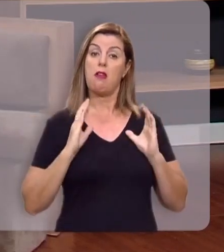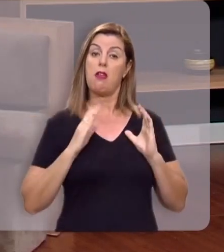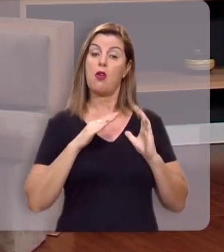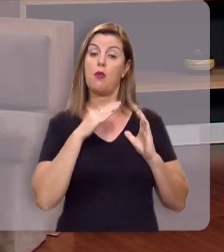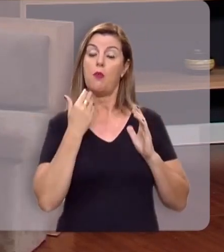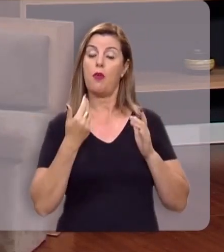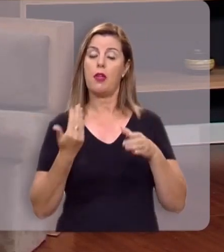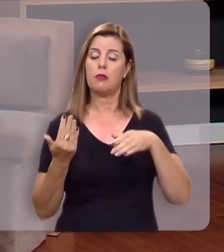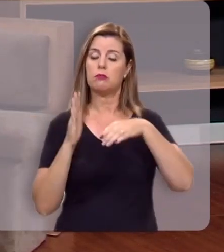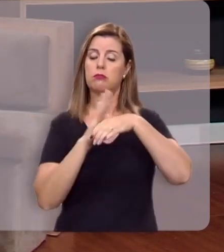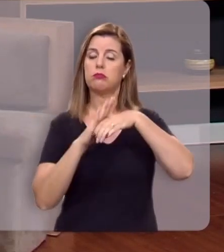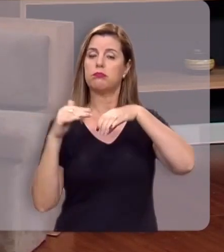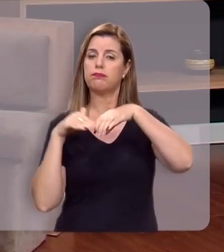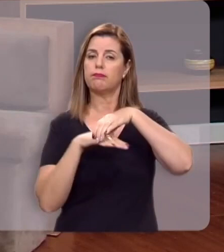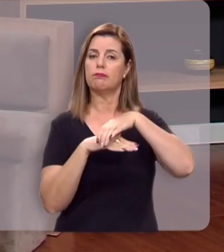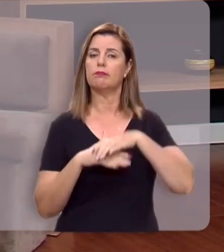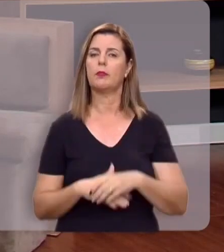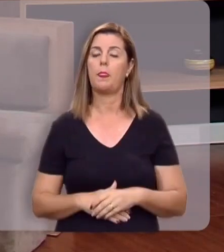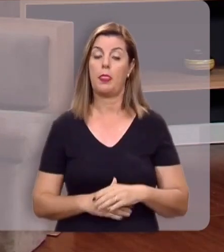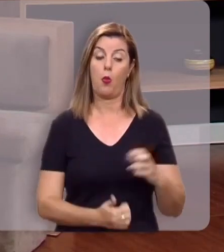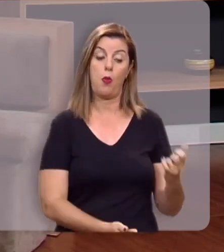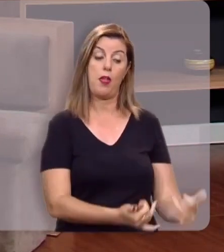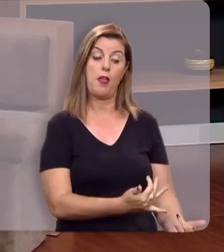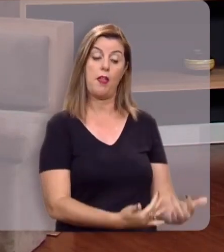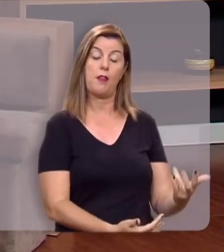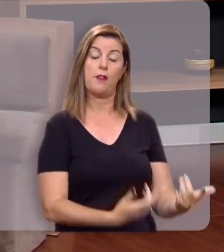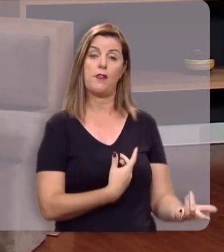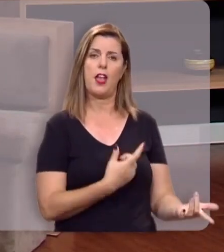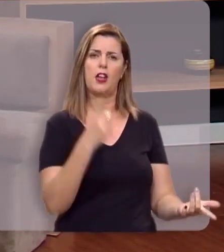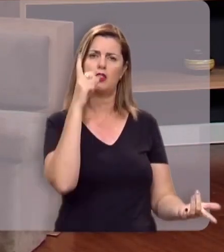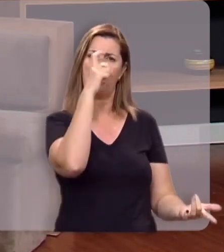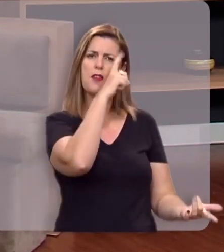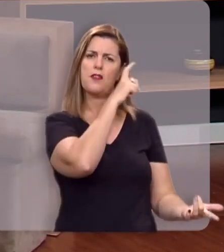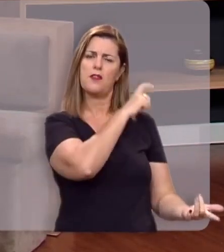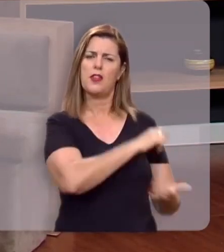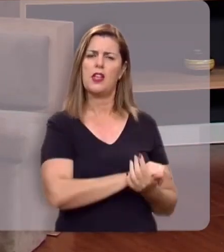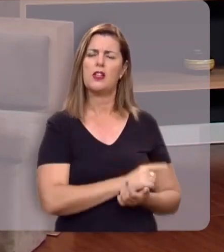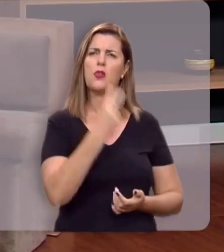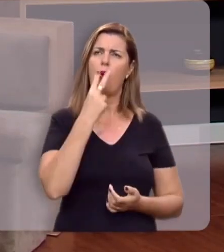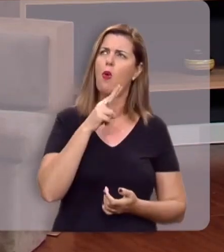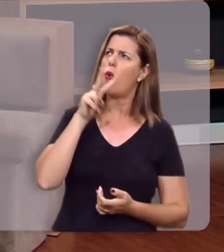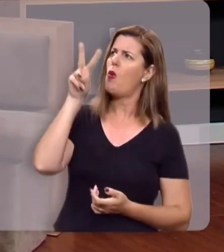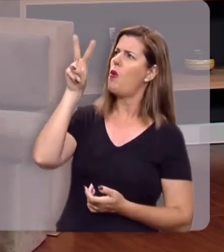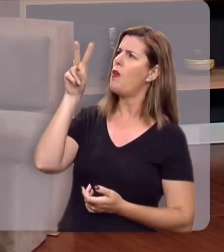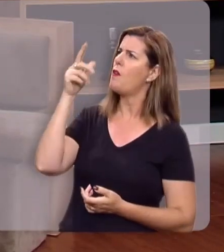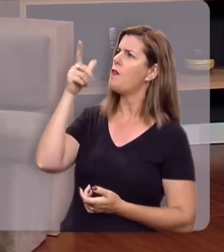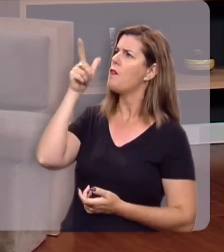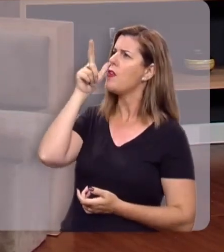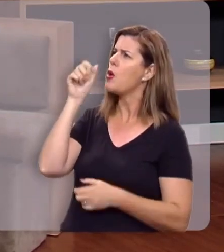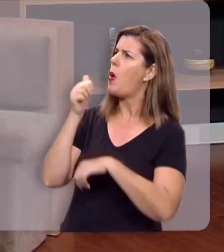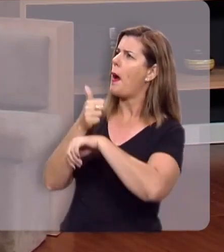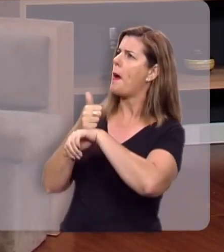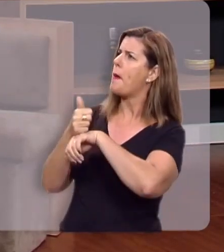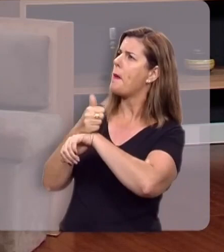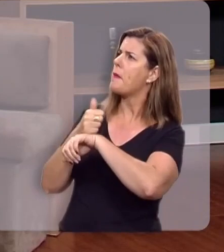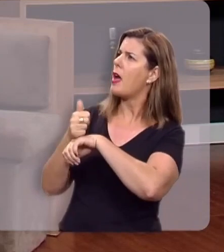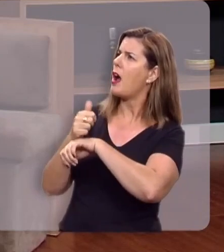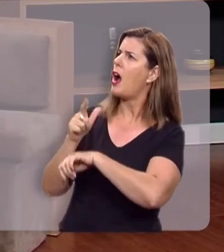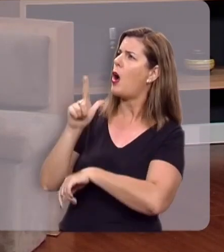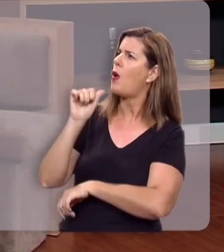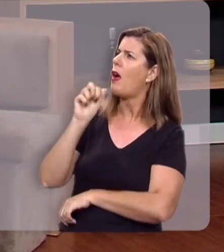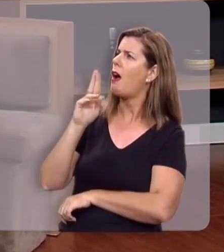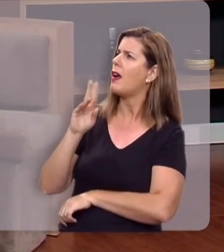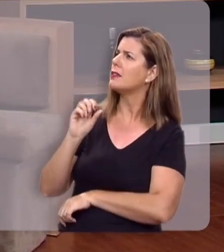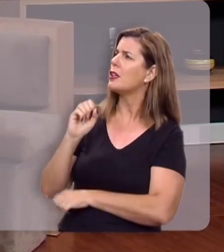e foi sepultado. No inferno, estando em tormentos, levantou os olhos e viu Abraão e Lázaro no